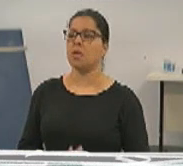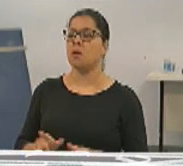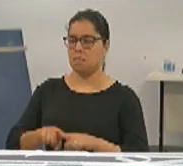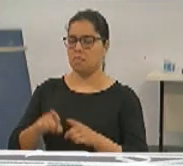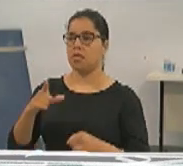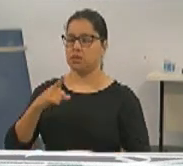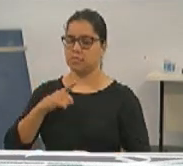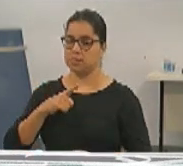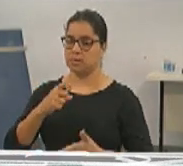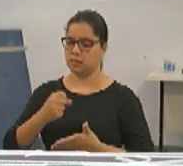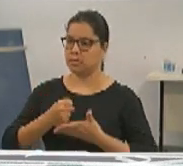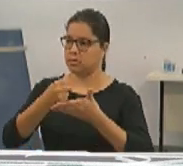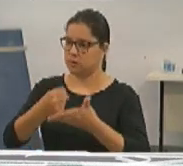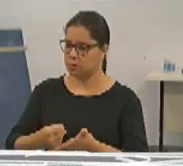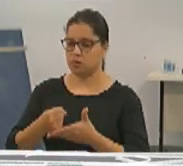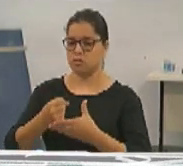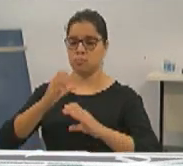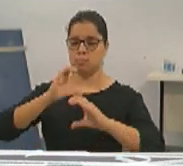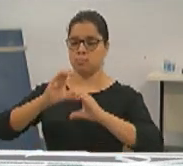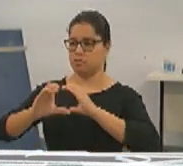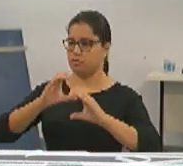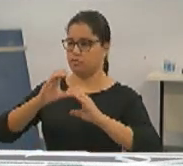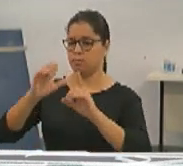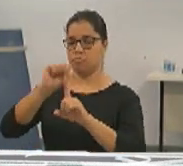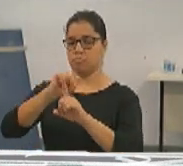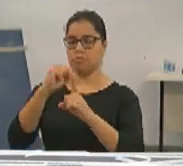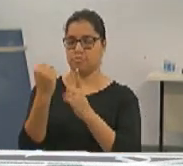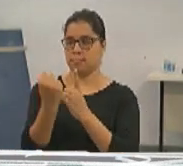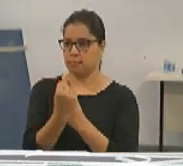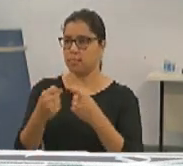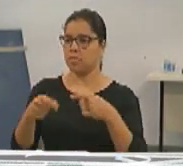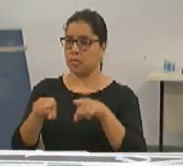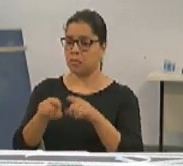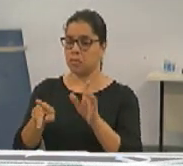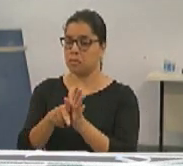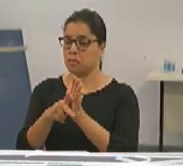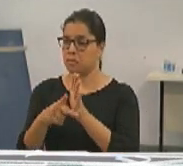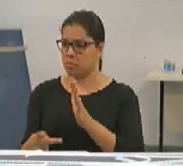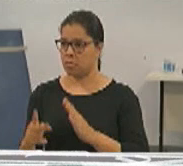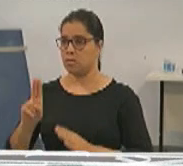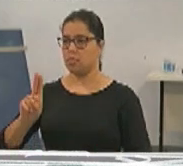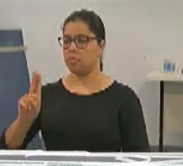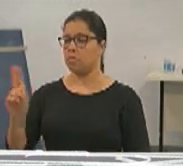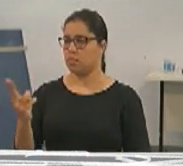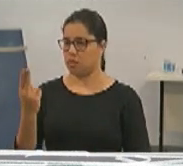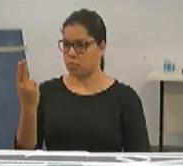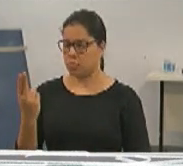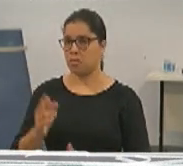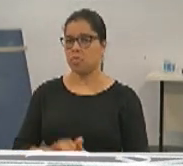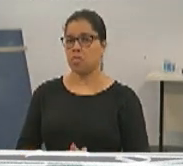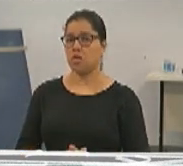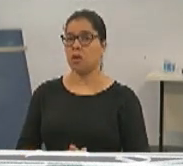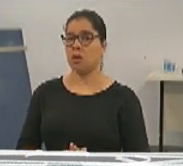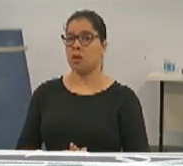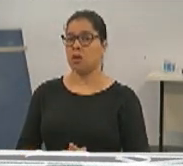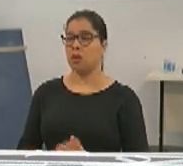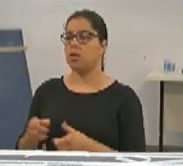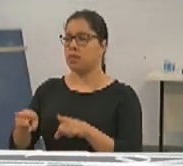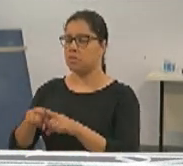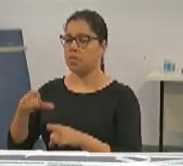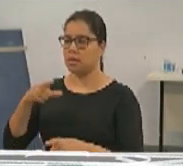comunicação social da UFGD, com exceção do Hospital Universitário e com exceção da Fazenda